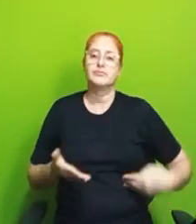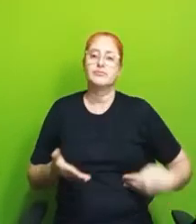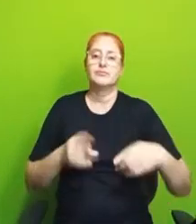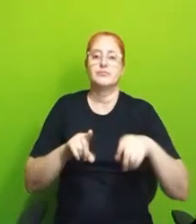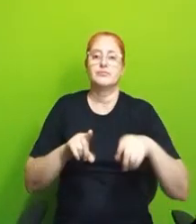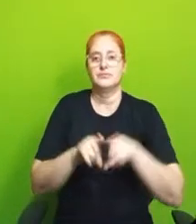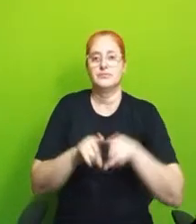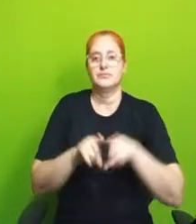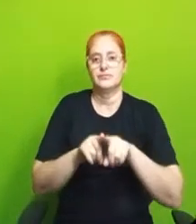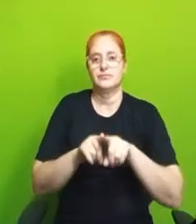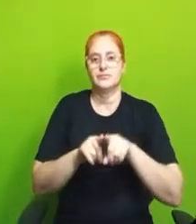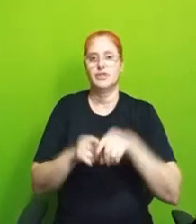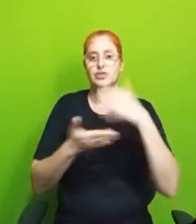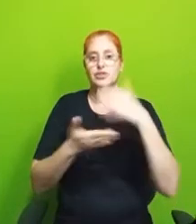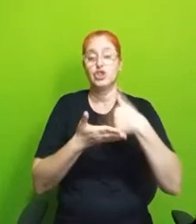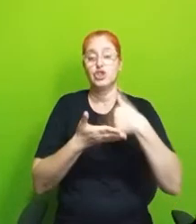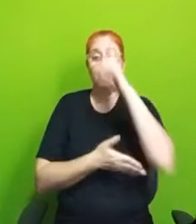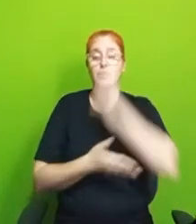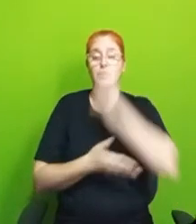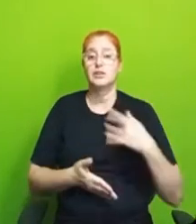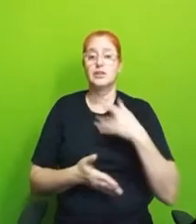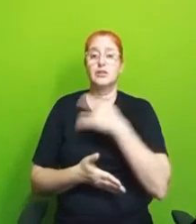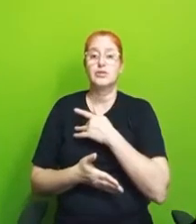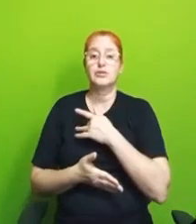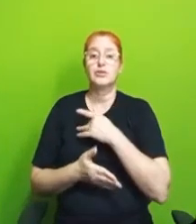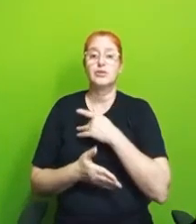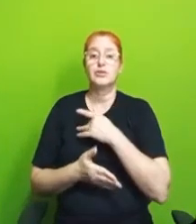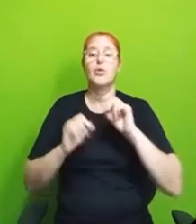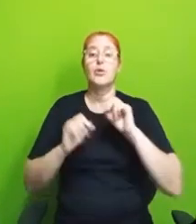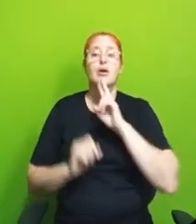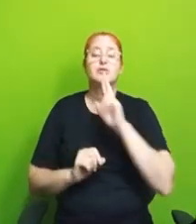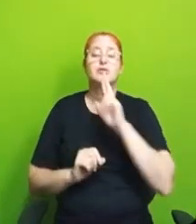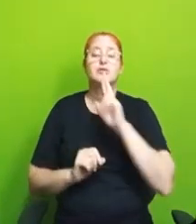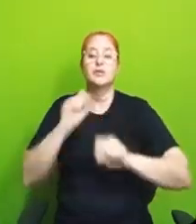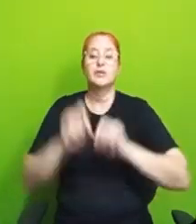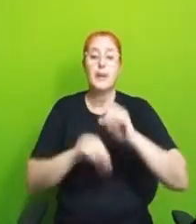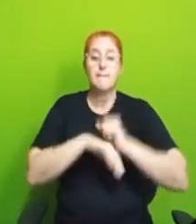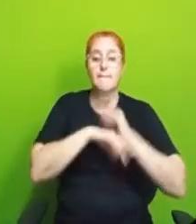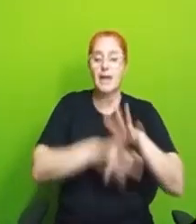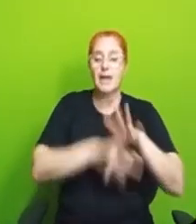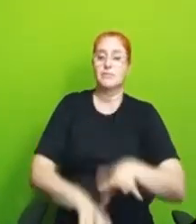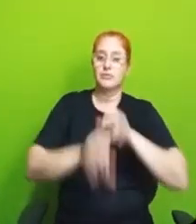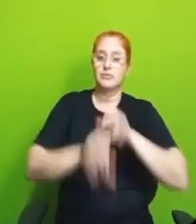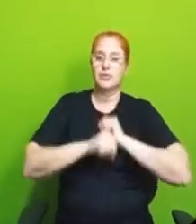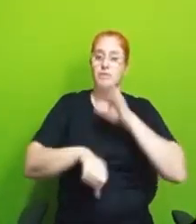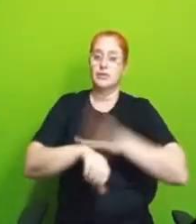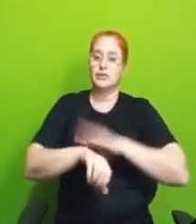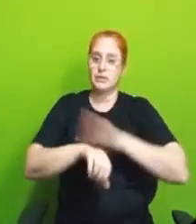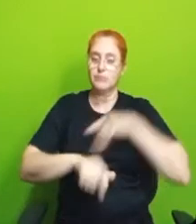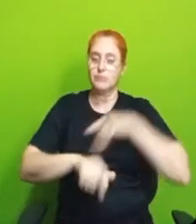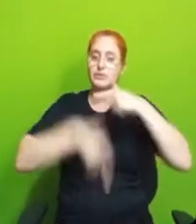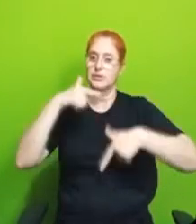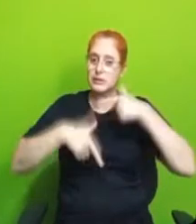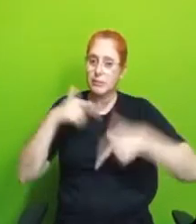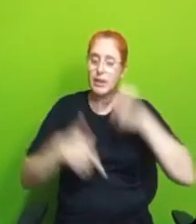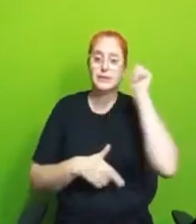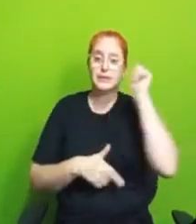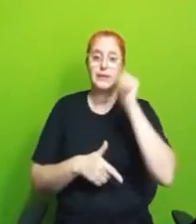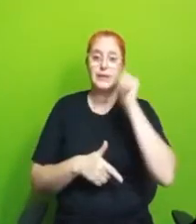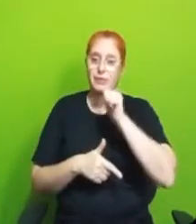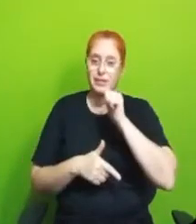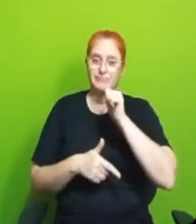gente tem como contraface disso? Mais apropriação do tempo e da força de trabalho não remunerada das mulheres. É essa